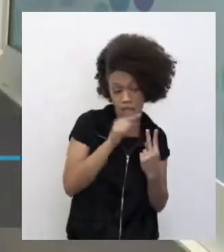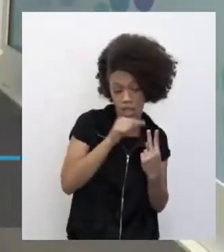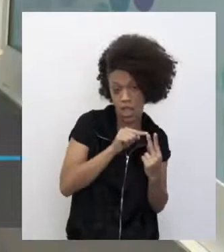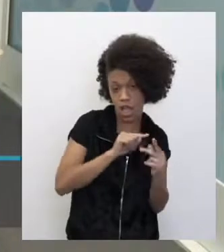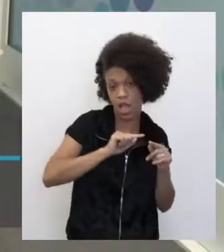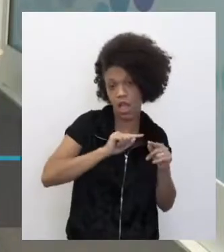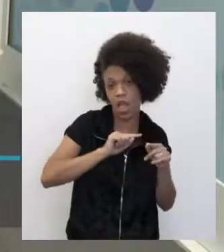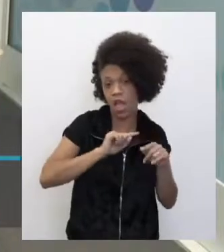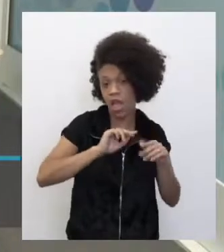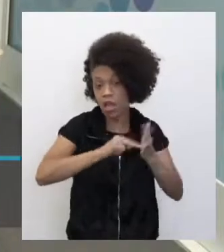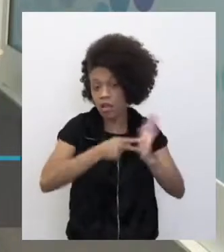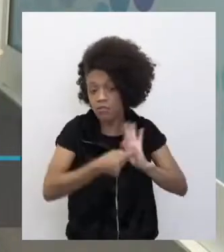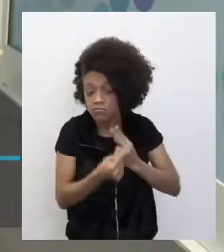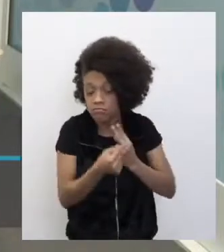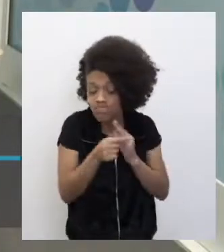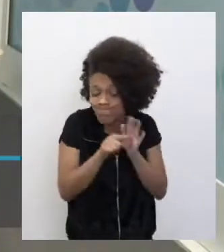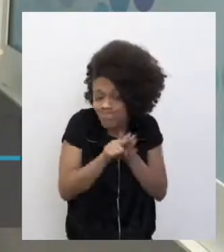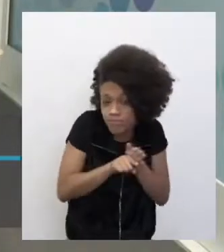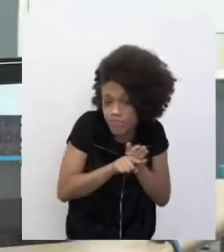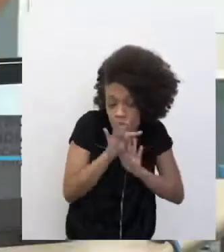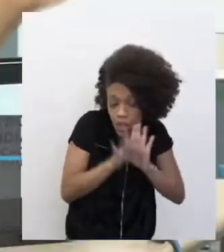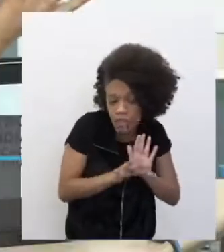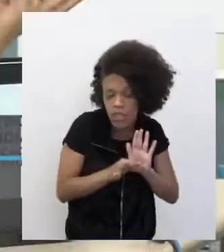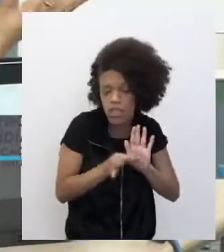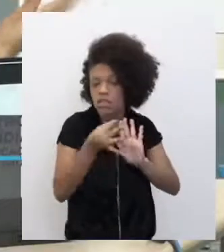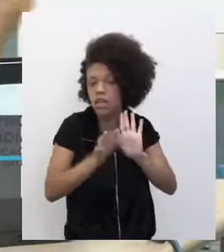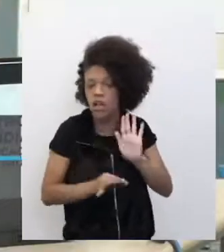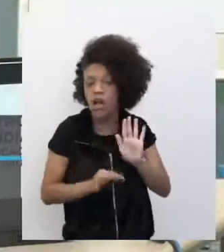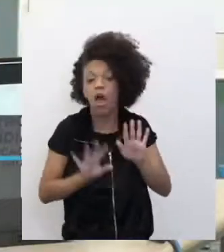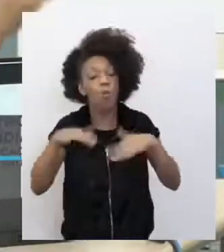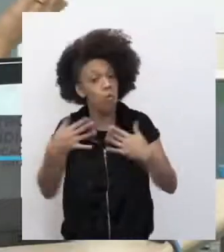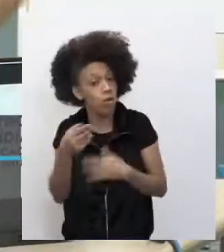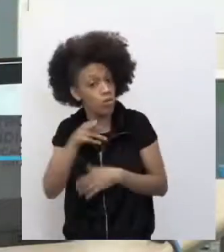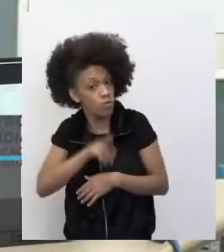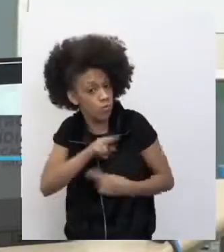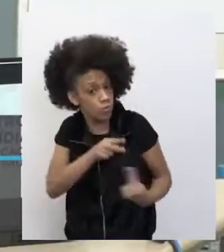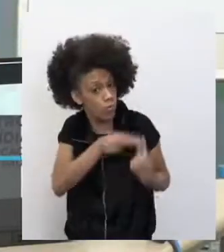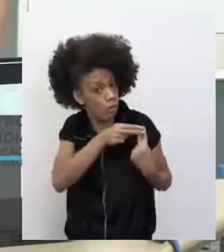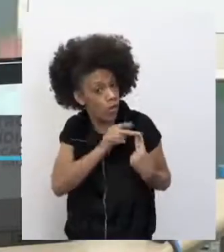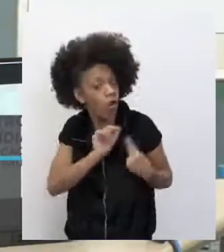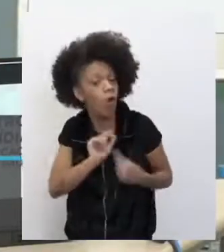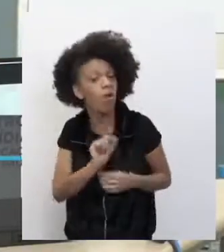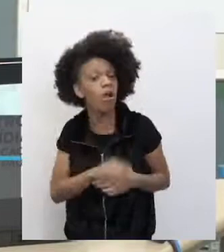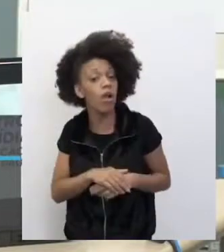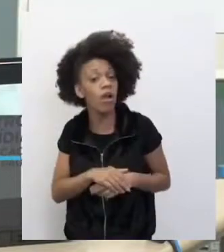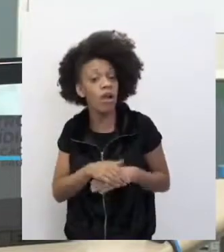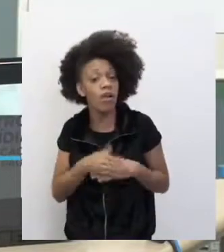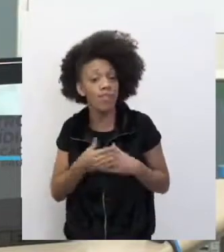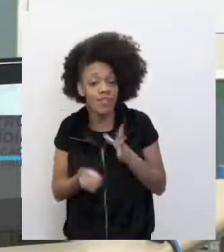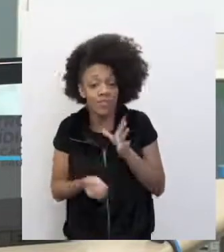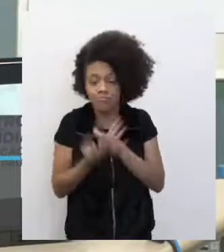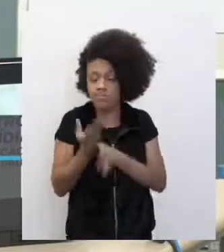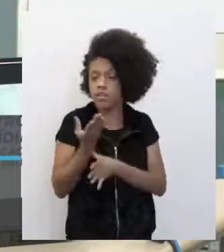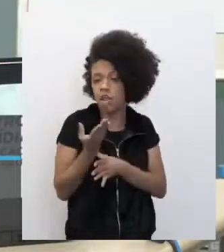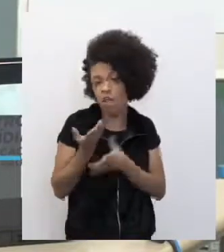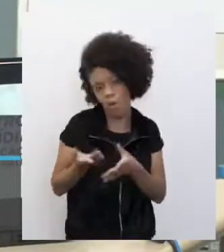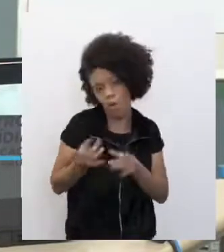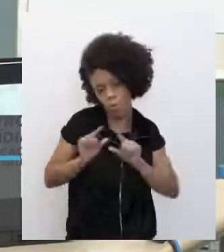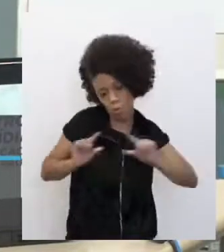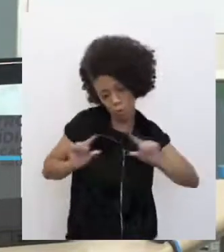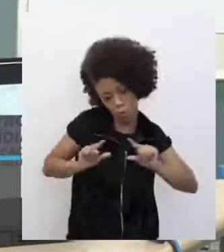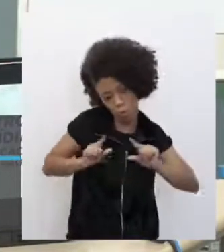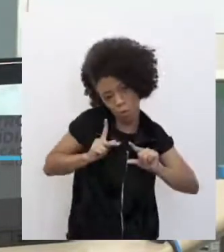texto em movimento. Quando você utiliza hashtag, você quer criar um hiperlink, como eles colocaram aqui, fazer